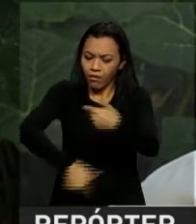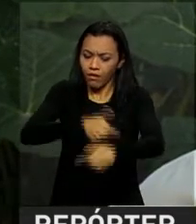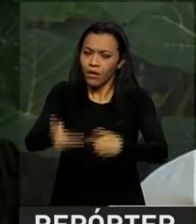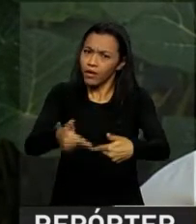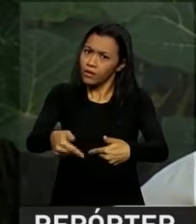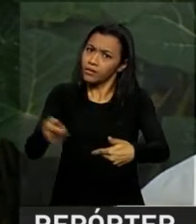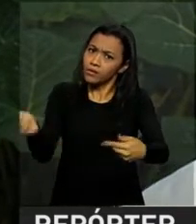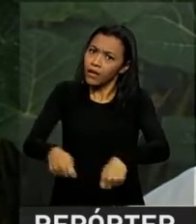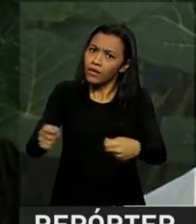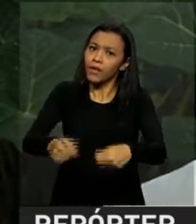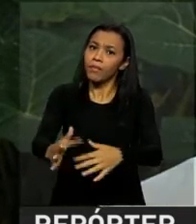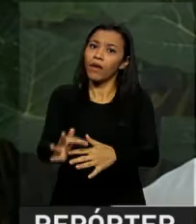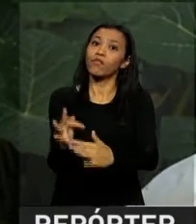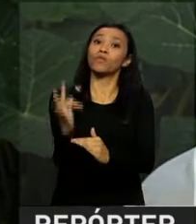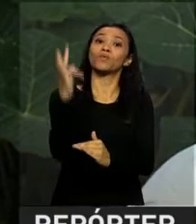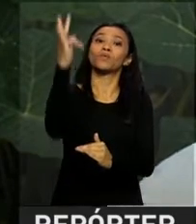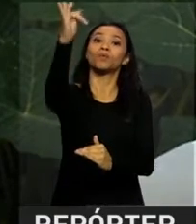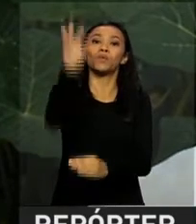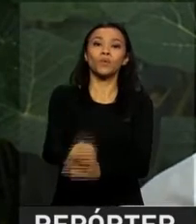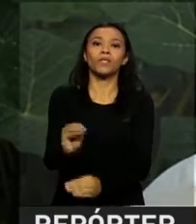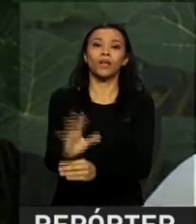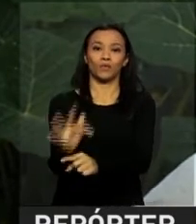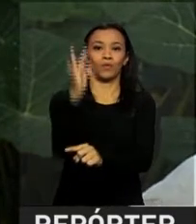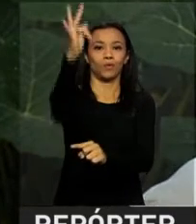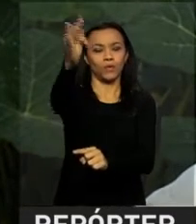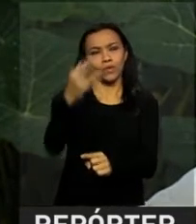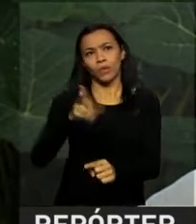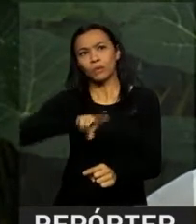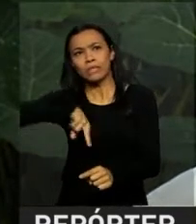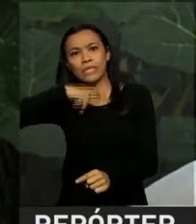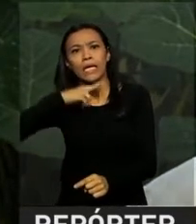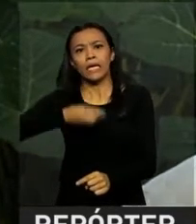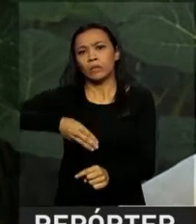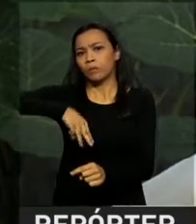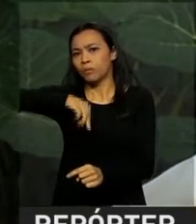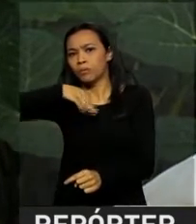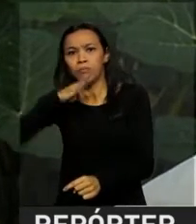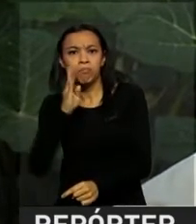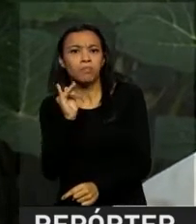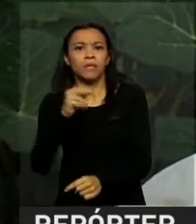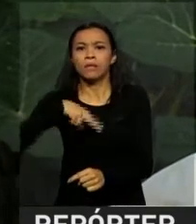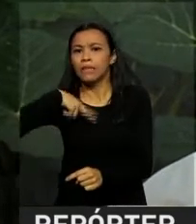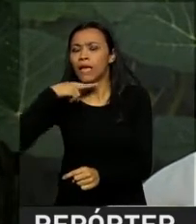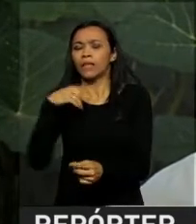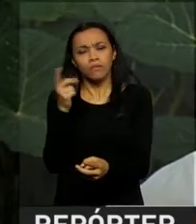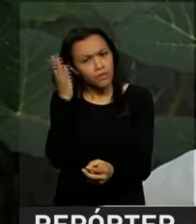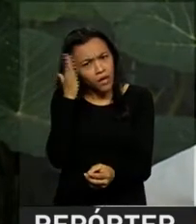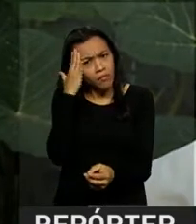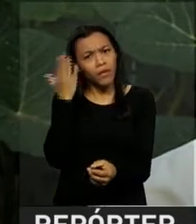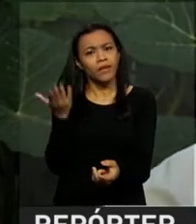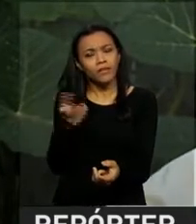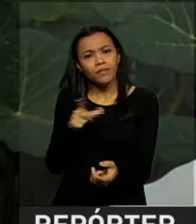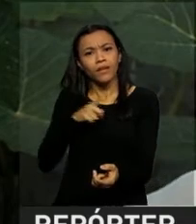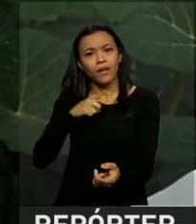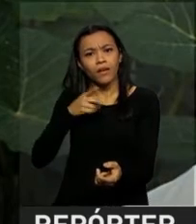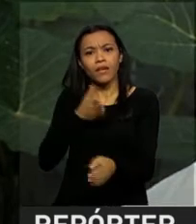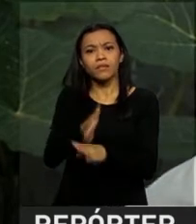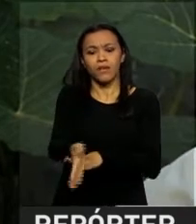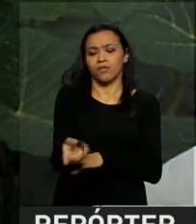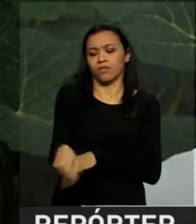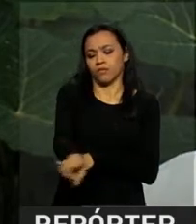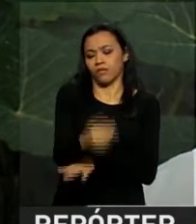para o futuro. Nós temos que pensar que os nossos netos, nossos bisnetos, também têm que ter direito de acessar os recursos naturais que a